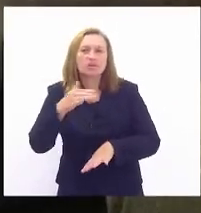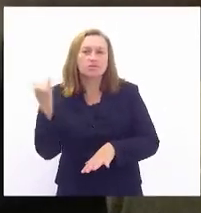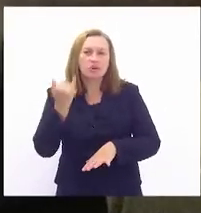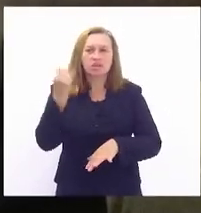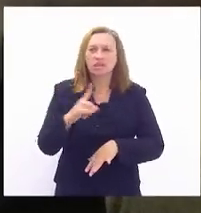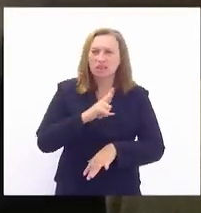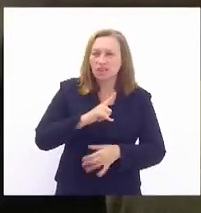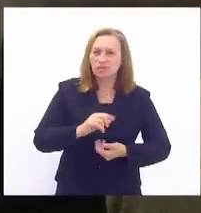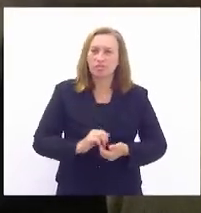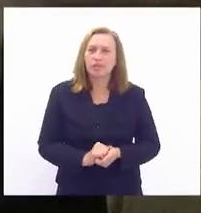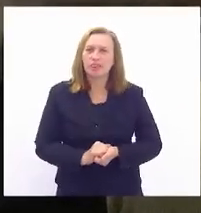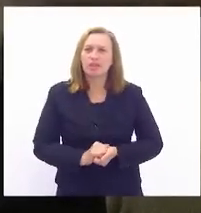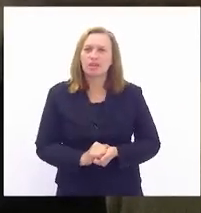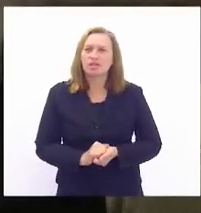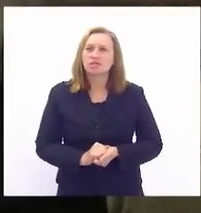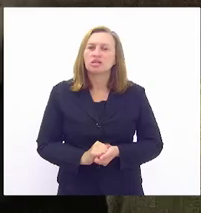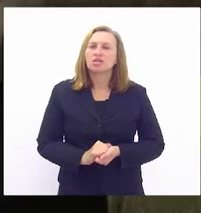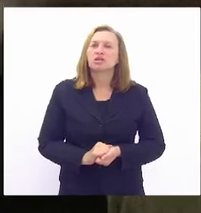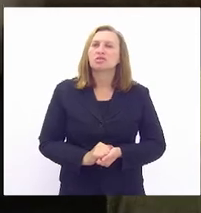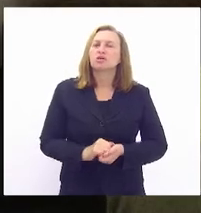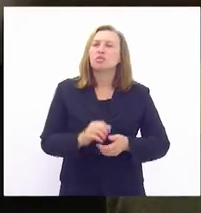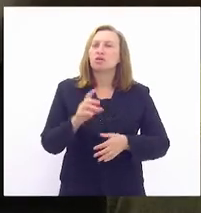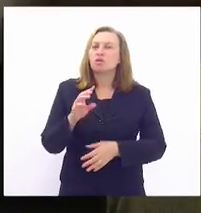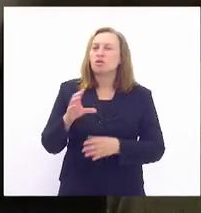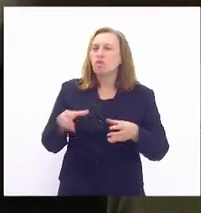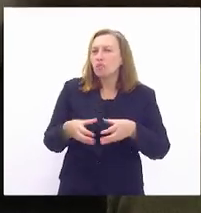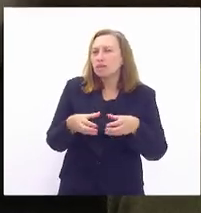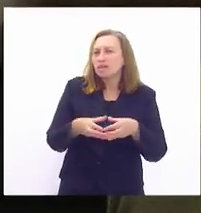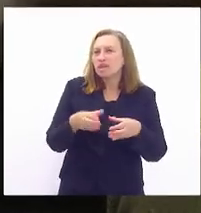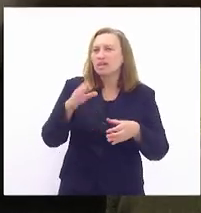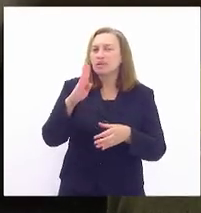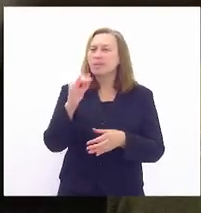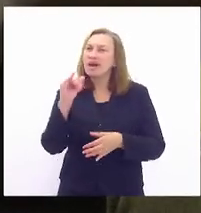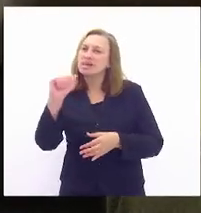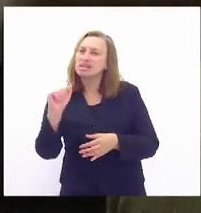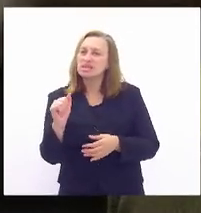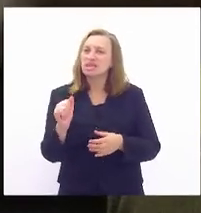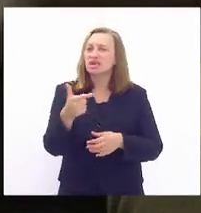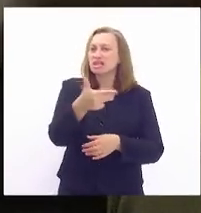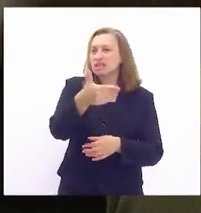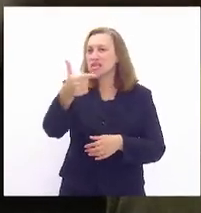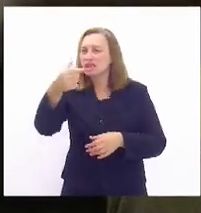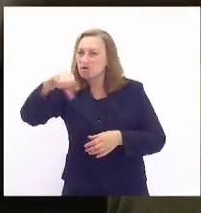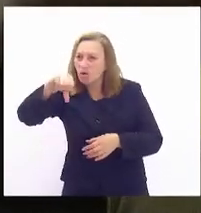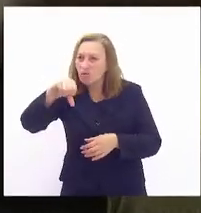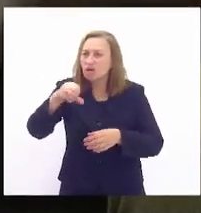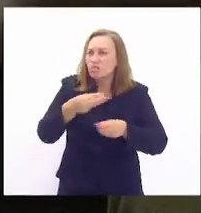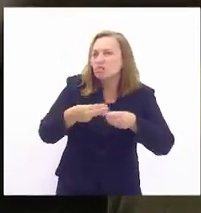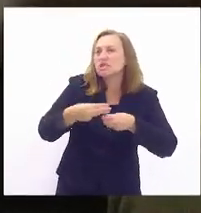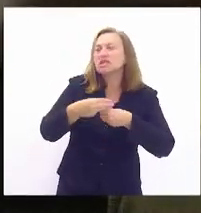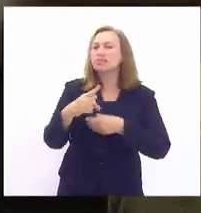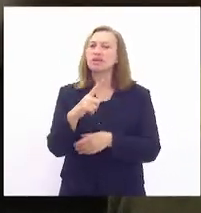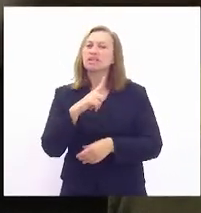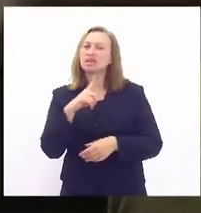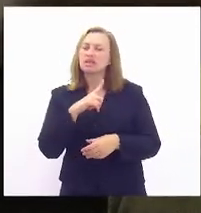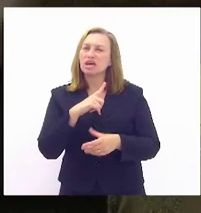temos. O Comitê de Bacia do Médio Paraíba atua em 19 municípios e nós temos,